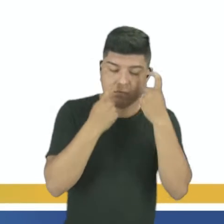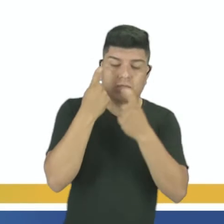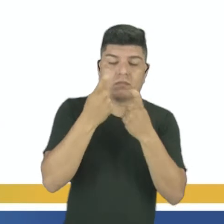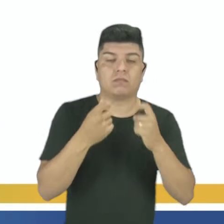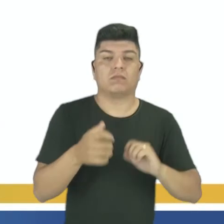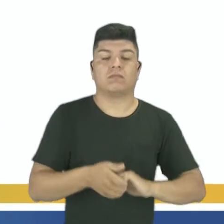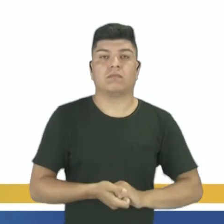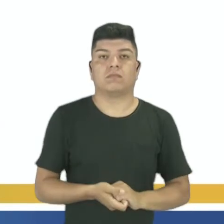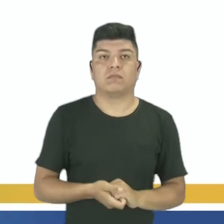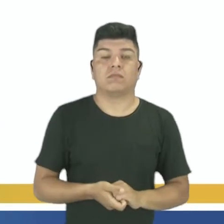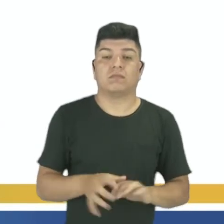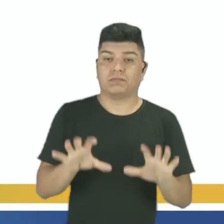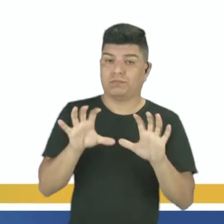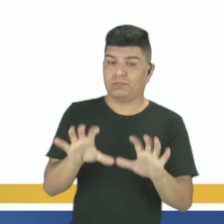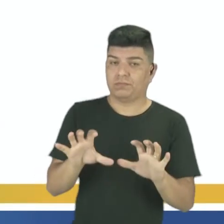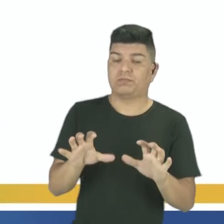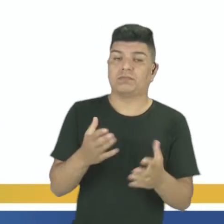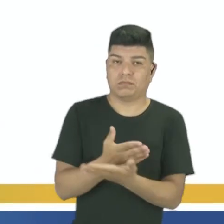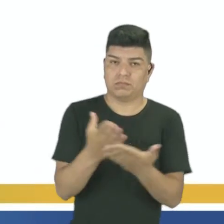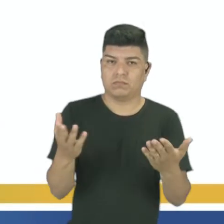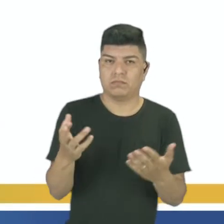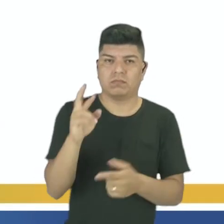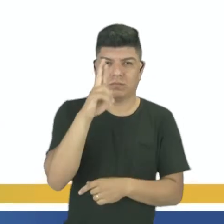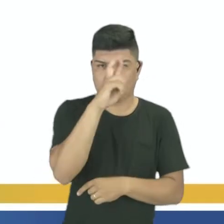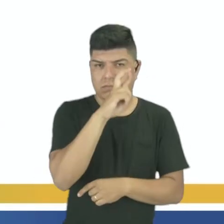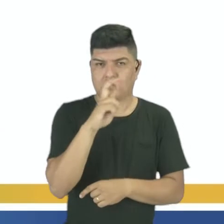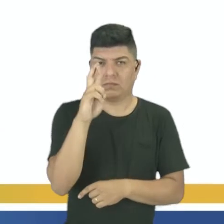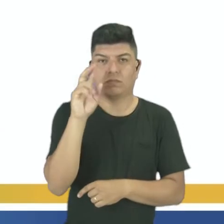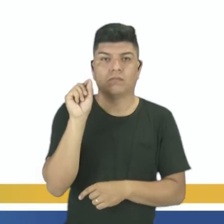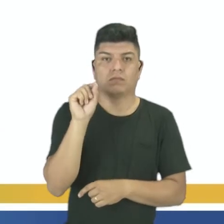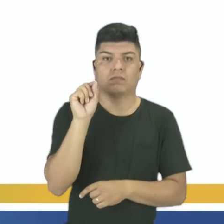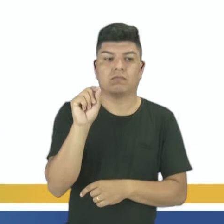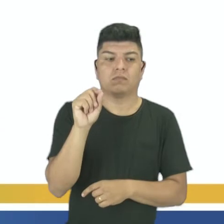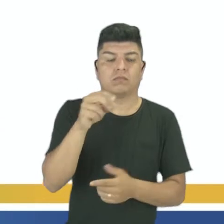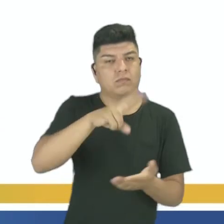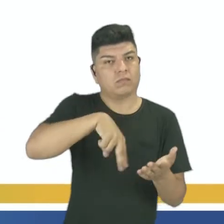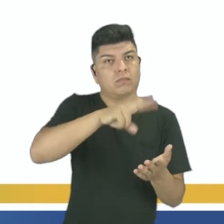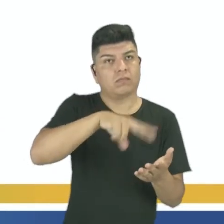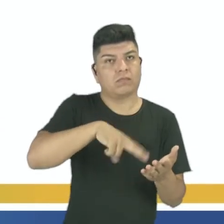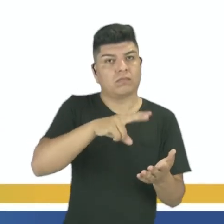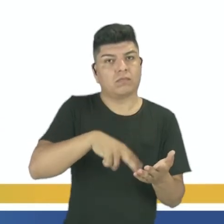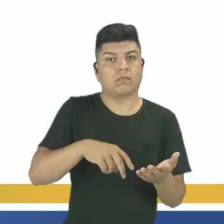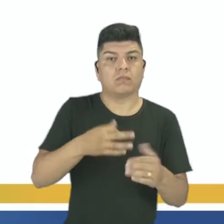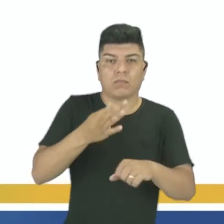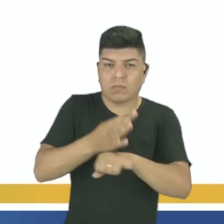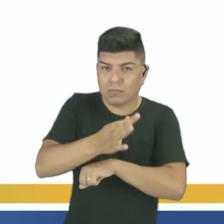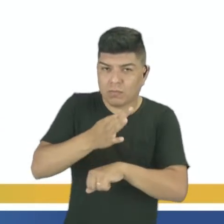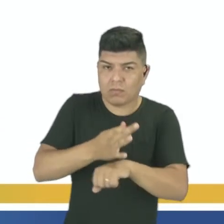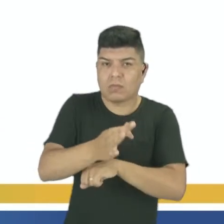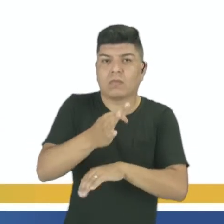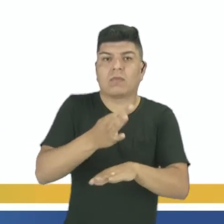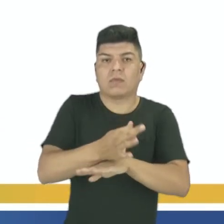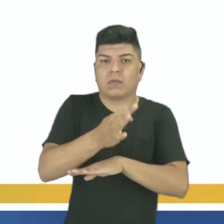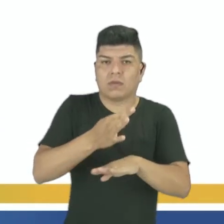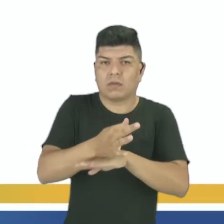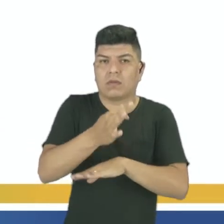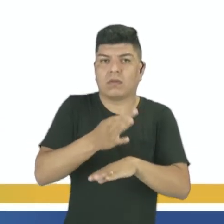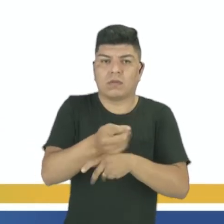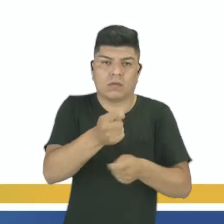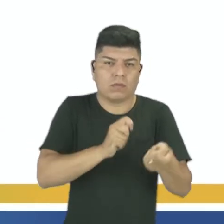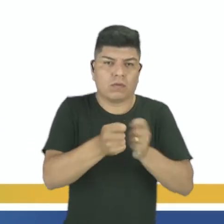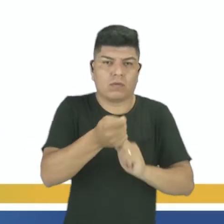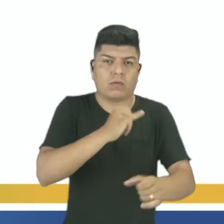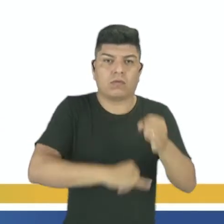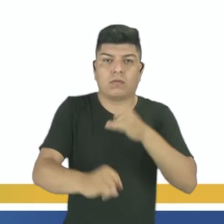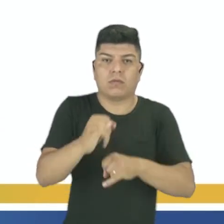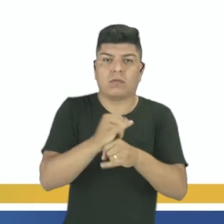pondera. Então, gente, observe aí, né, o que foi lido. Fake news, controle na internet e